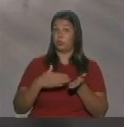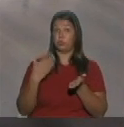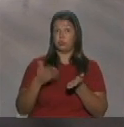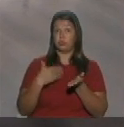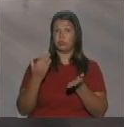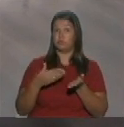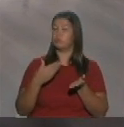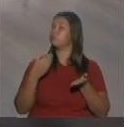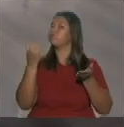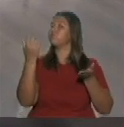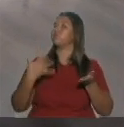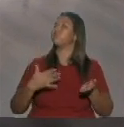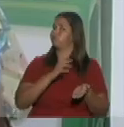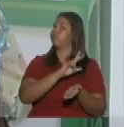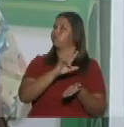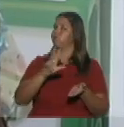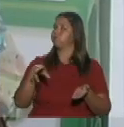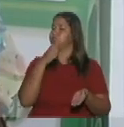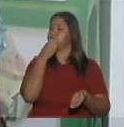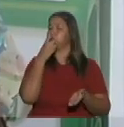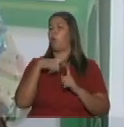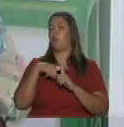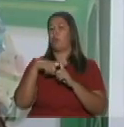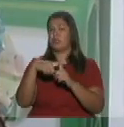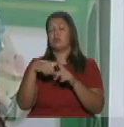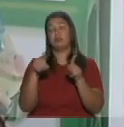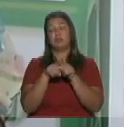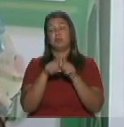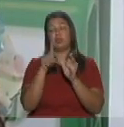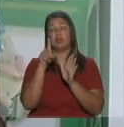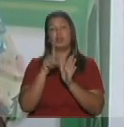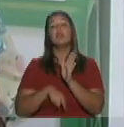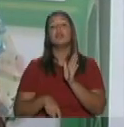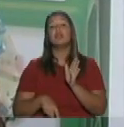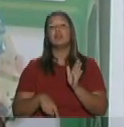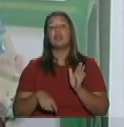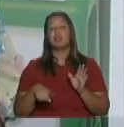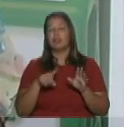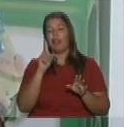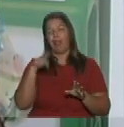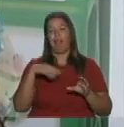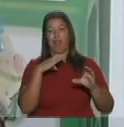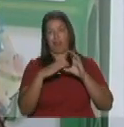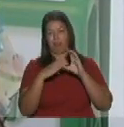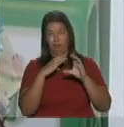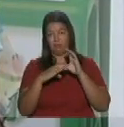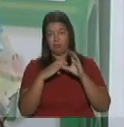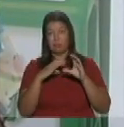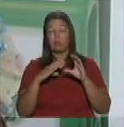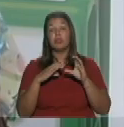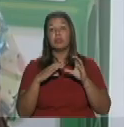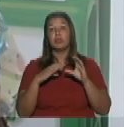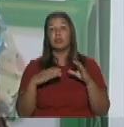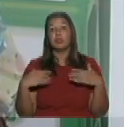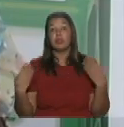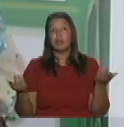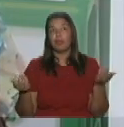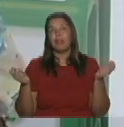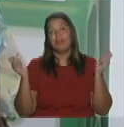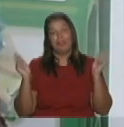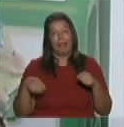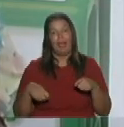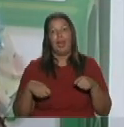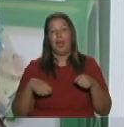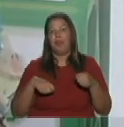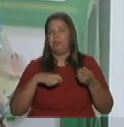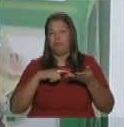ele aborda vários aspectos positivos e negativos dessa comunicação, né? Então,